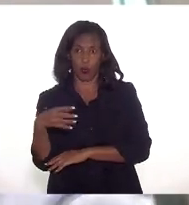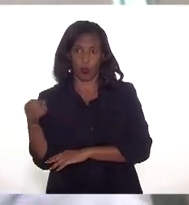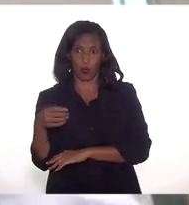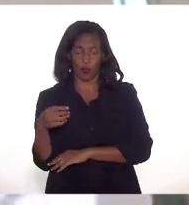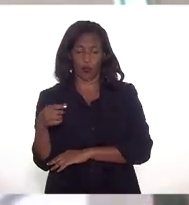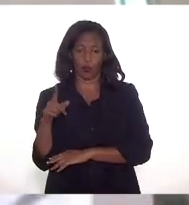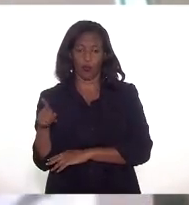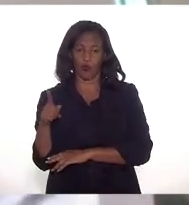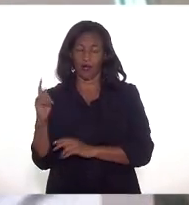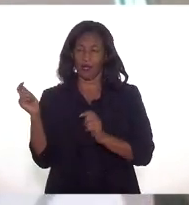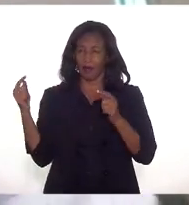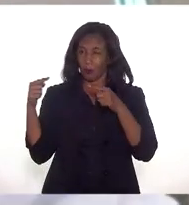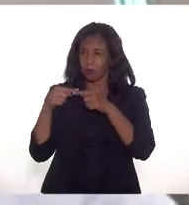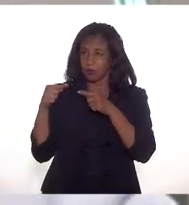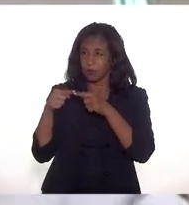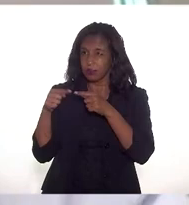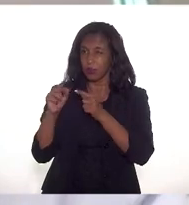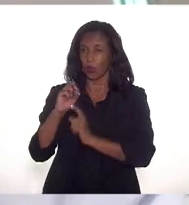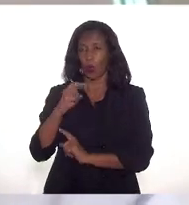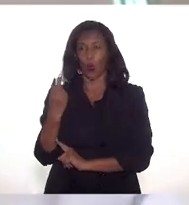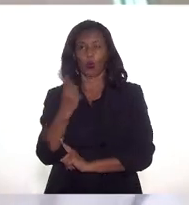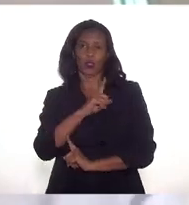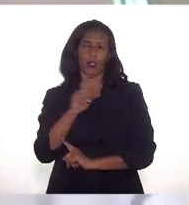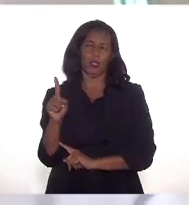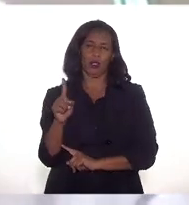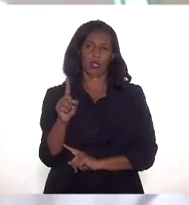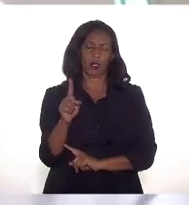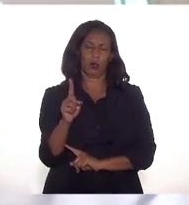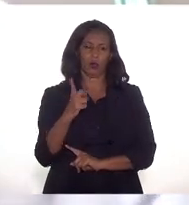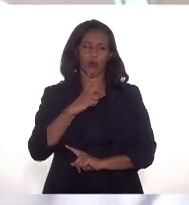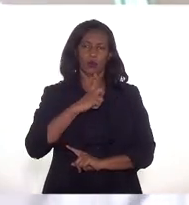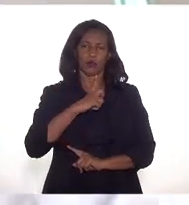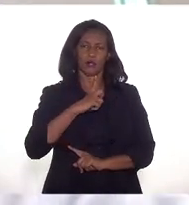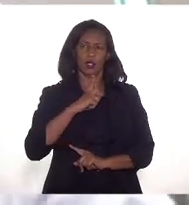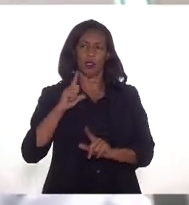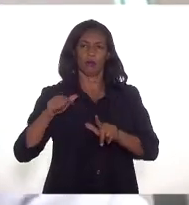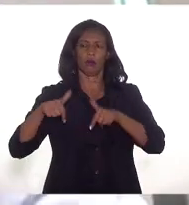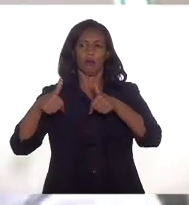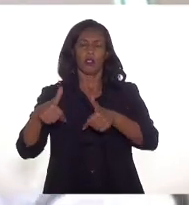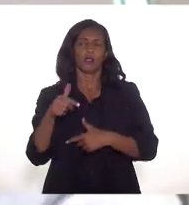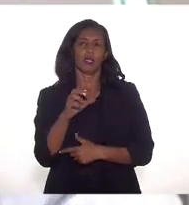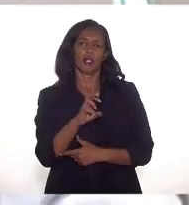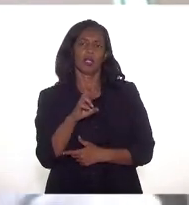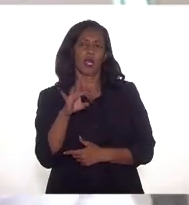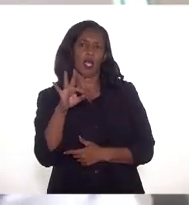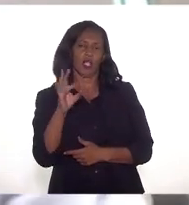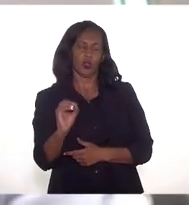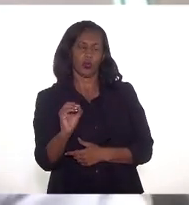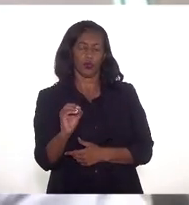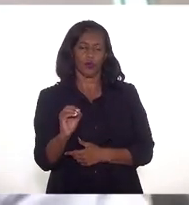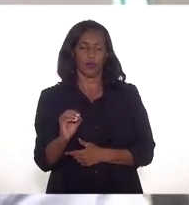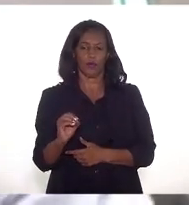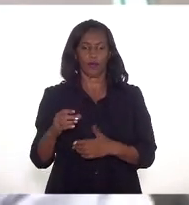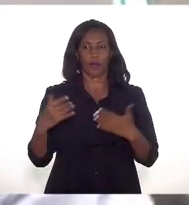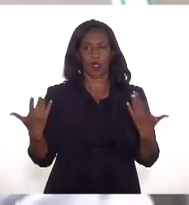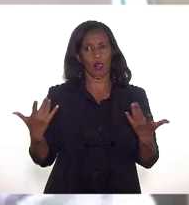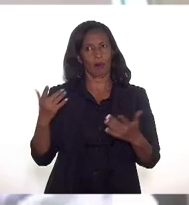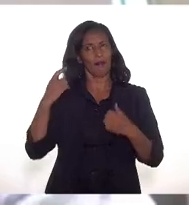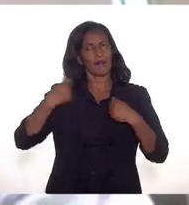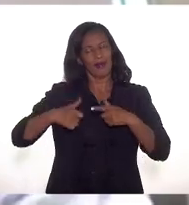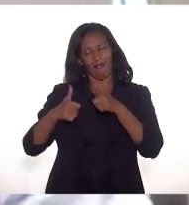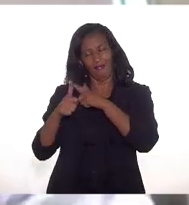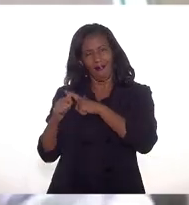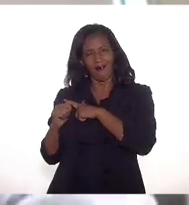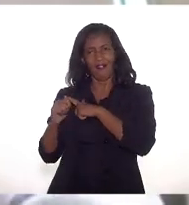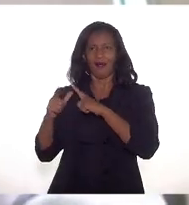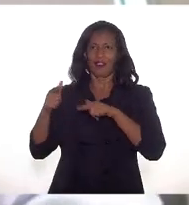fiscal faz sentido ou não faz sentido ter operação de crédito. Né? Mas é algo a se avaliar, né?